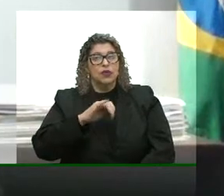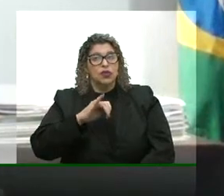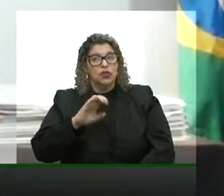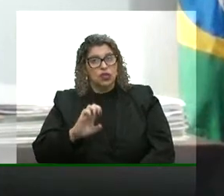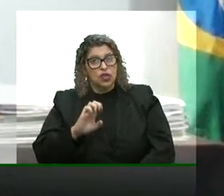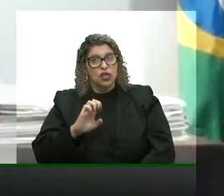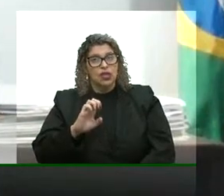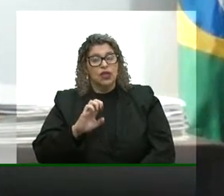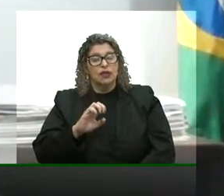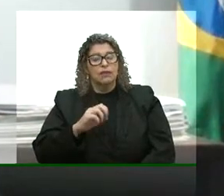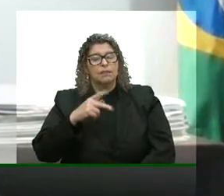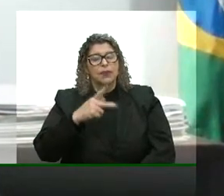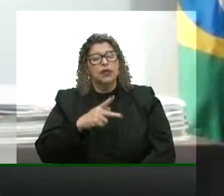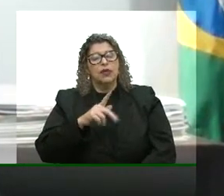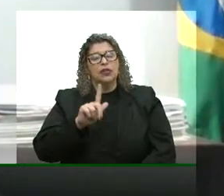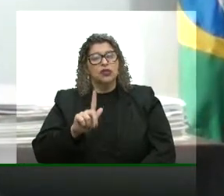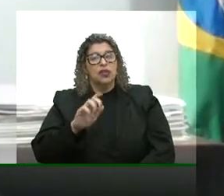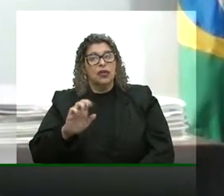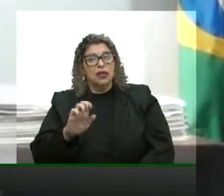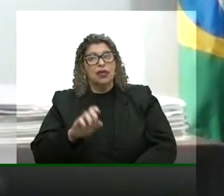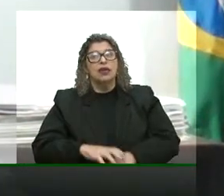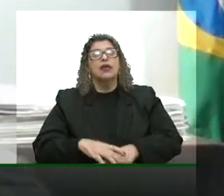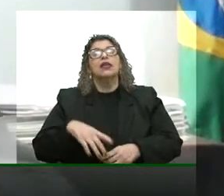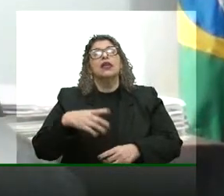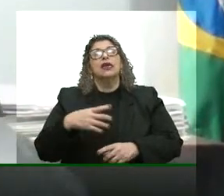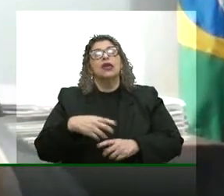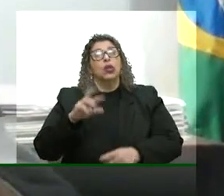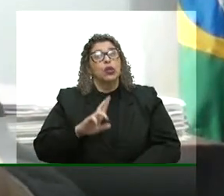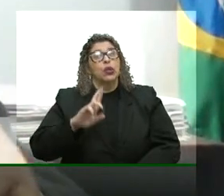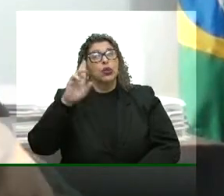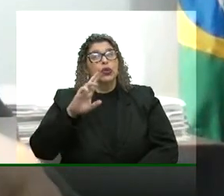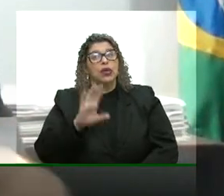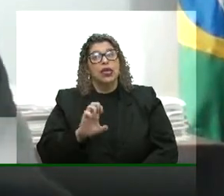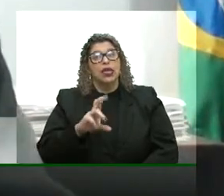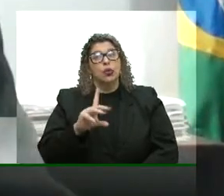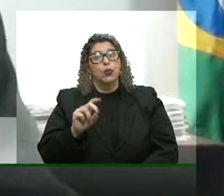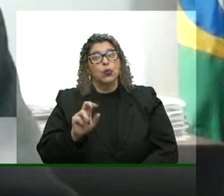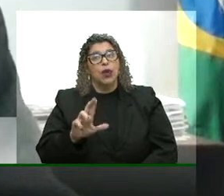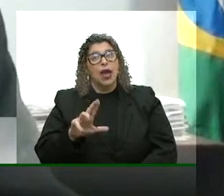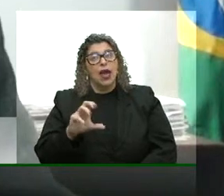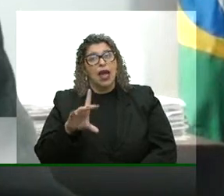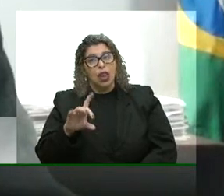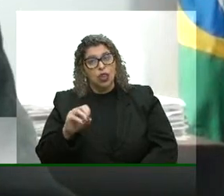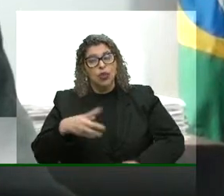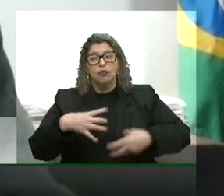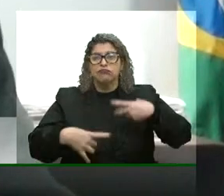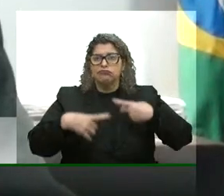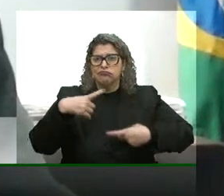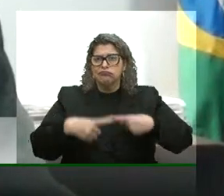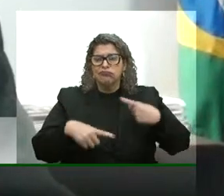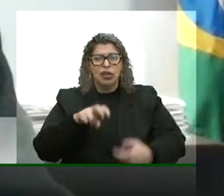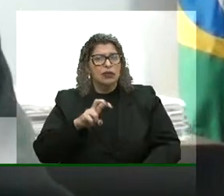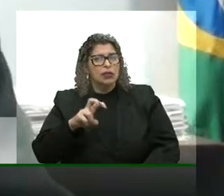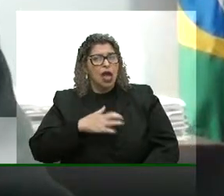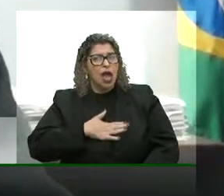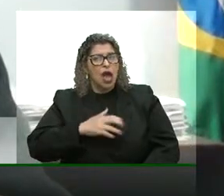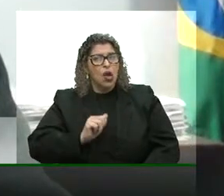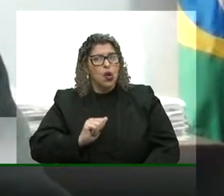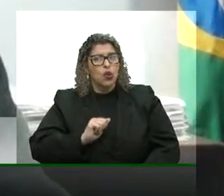o Procurador-Geral do Estado, doutor Eduardo, quando discutimos essa situação lá em 5 de